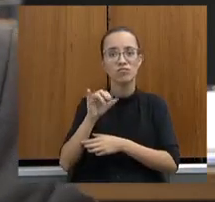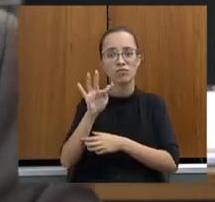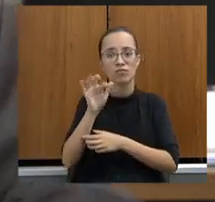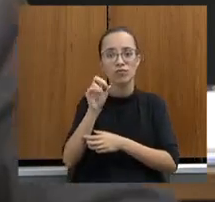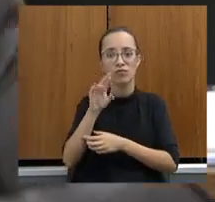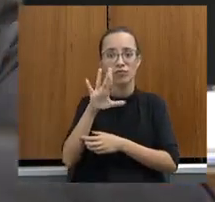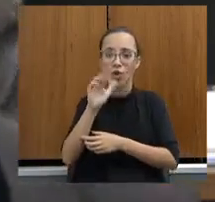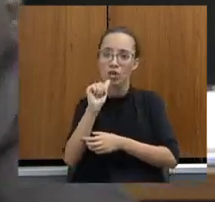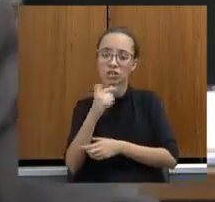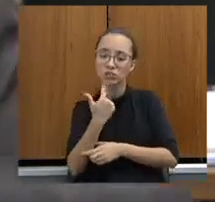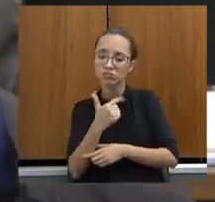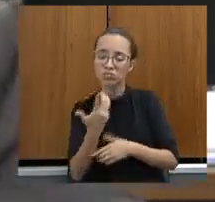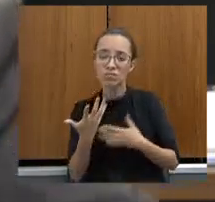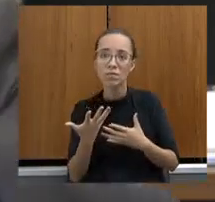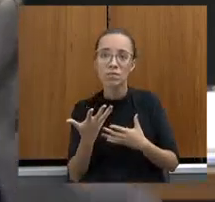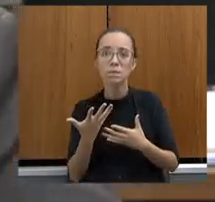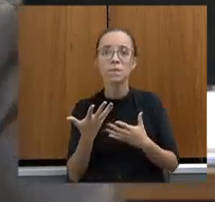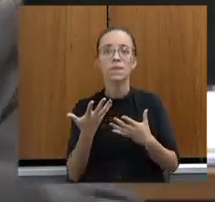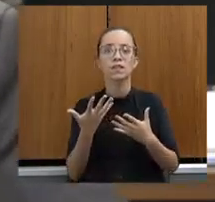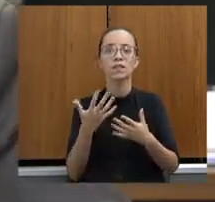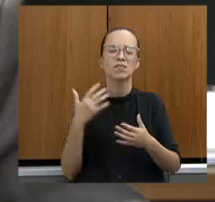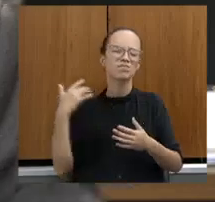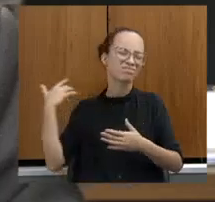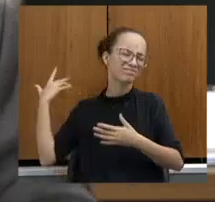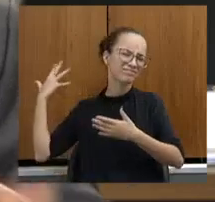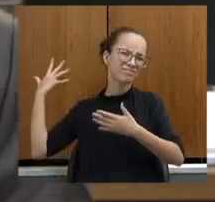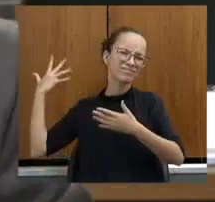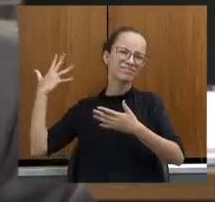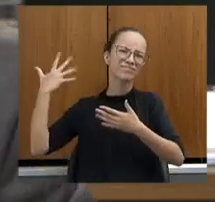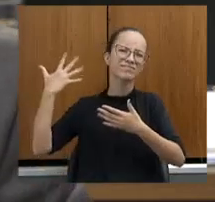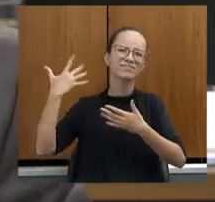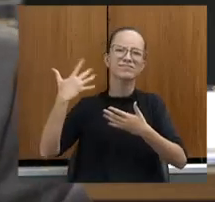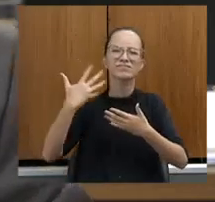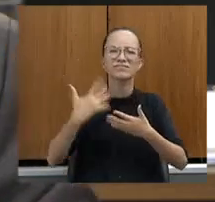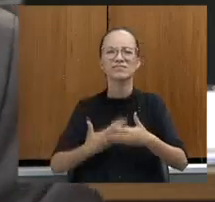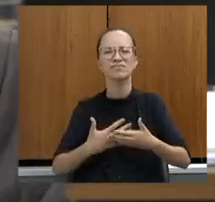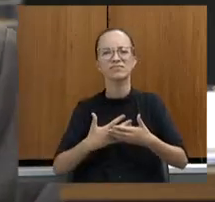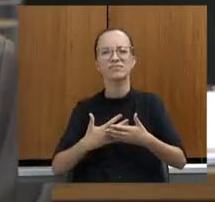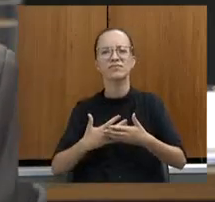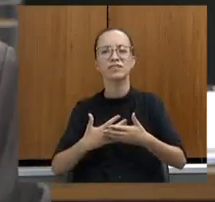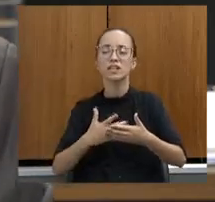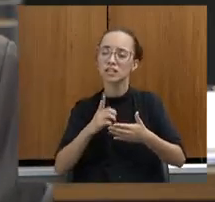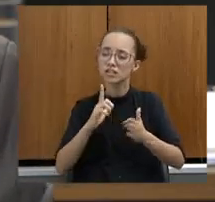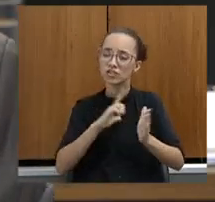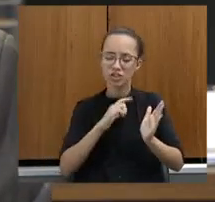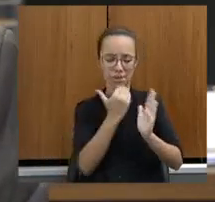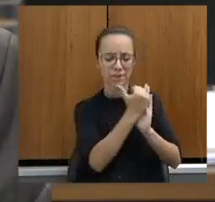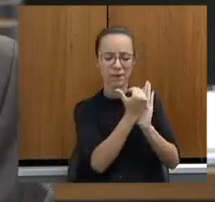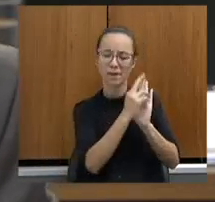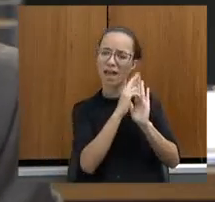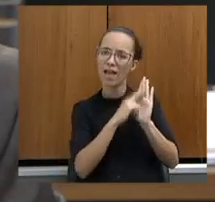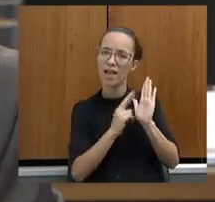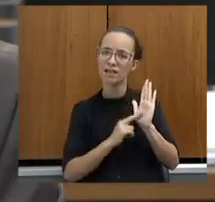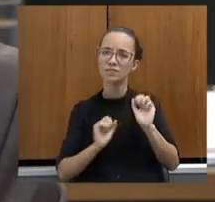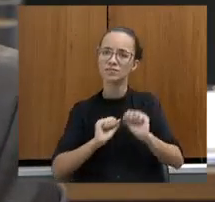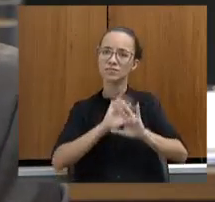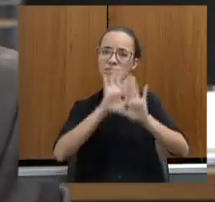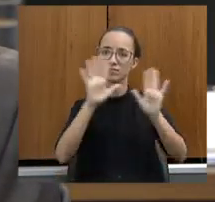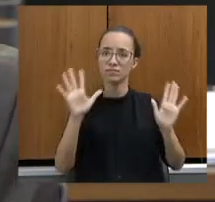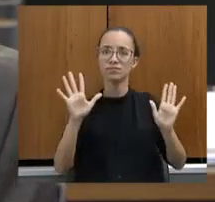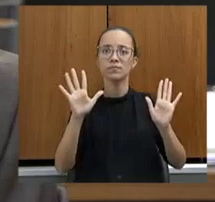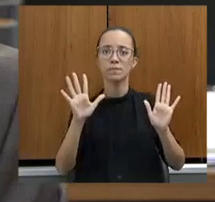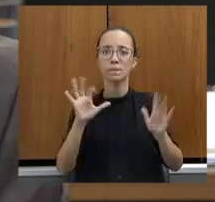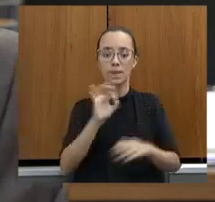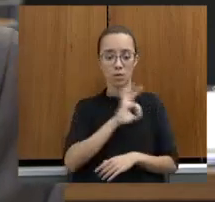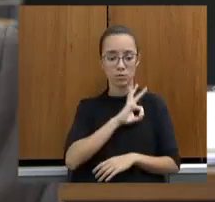eu que escrevi foi muito décadas e décadas antes de eu ingressar na Instituição Eles já haviam pregando isso então começando a